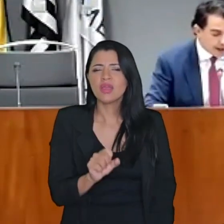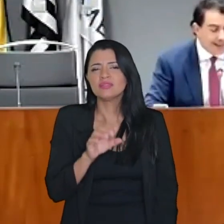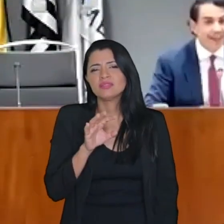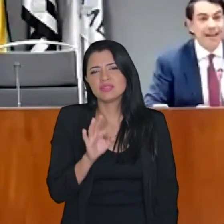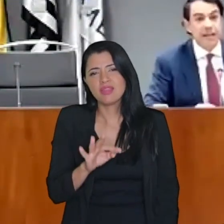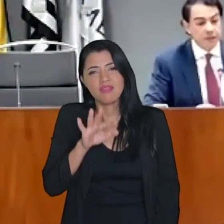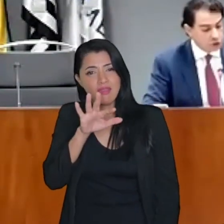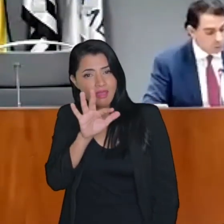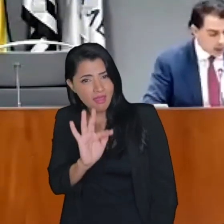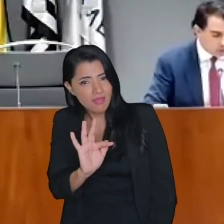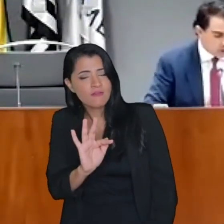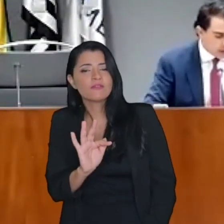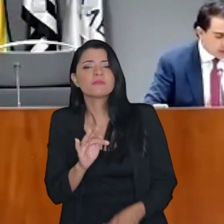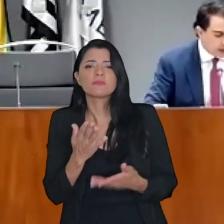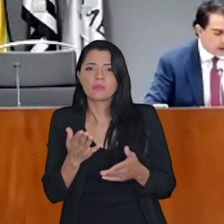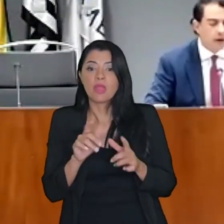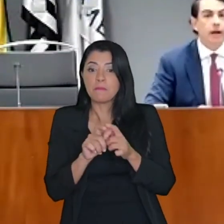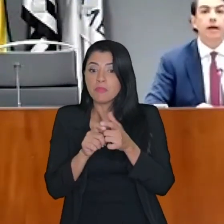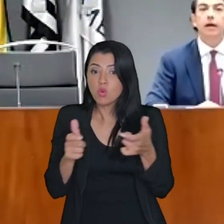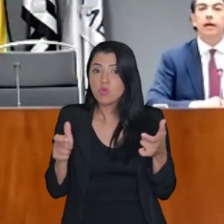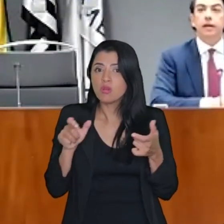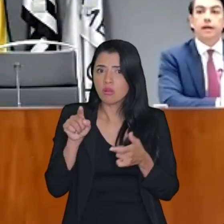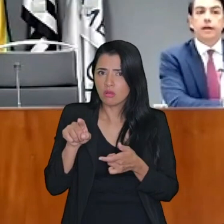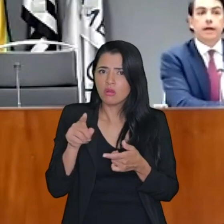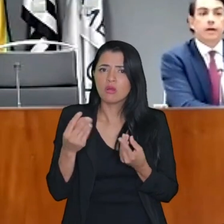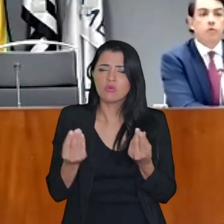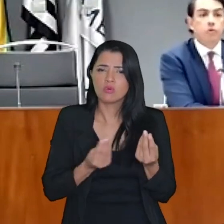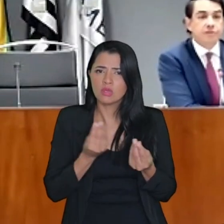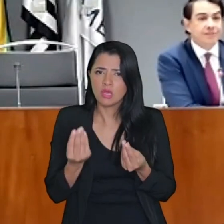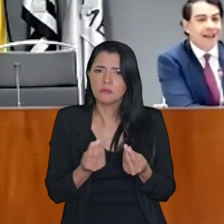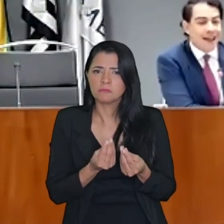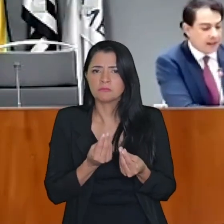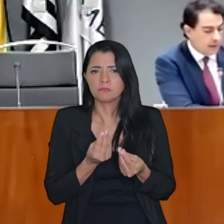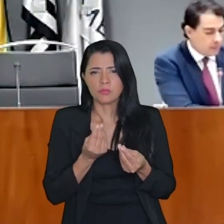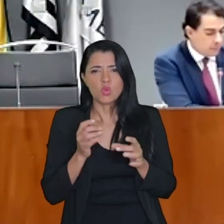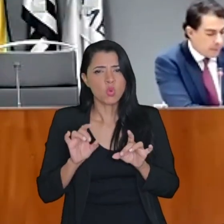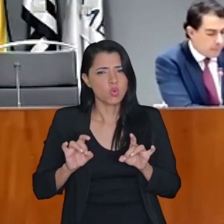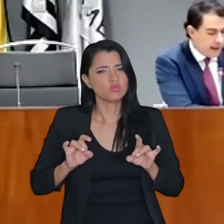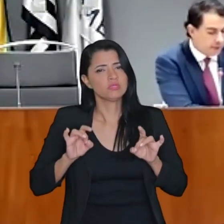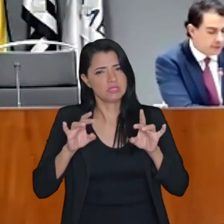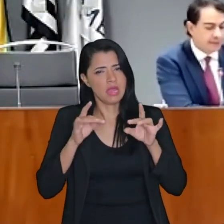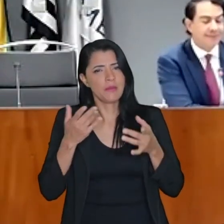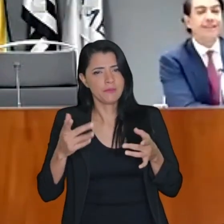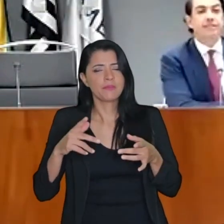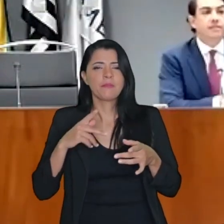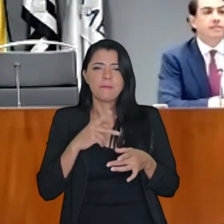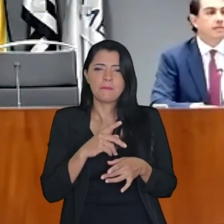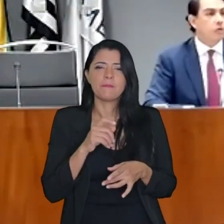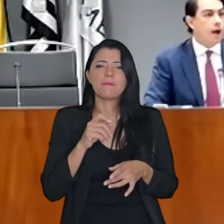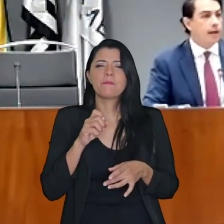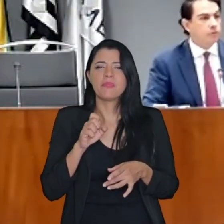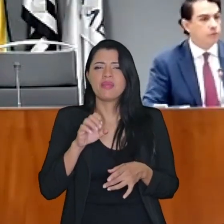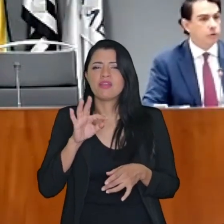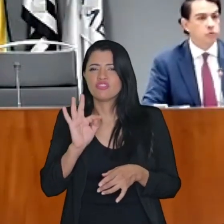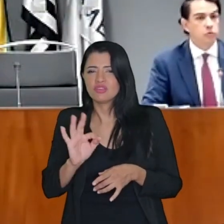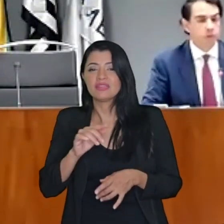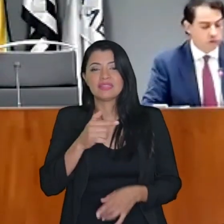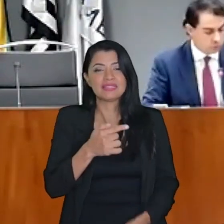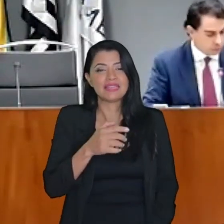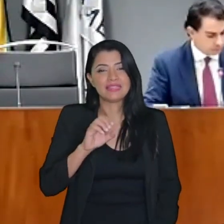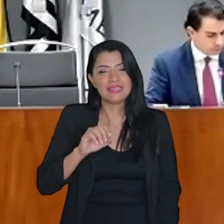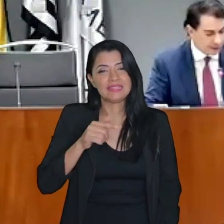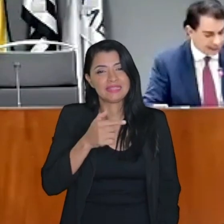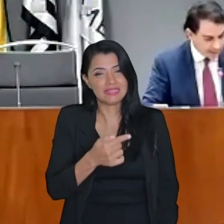na sua grande maioria, né, com destaque para a PET 7074, votos